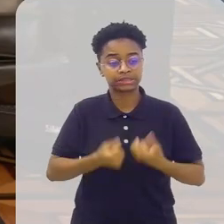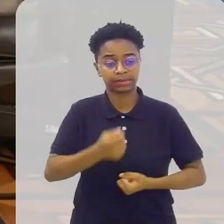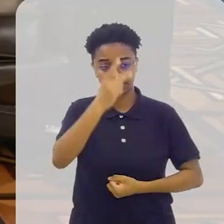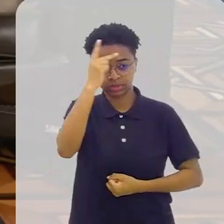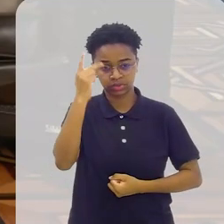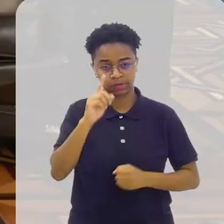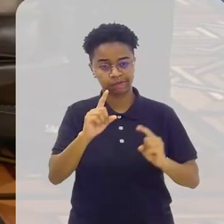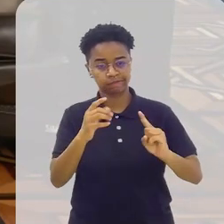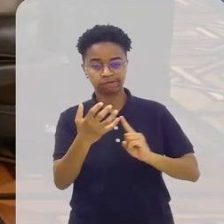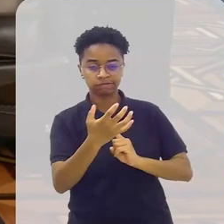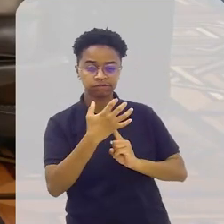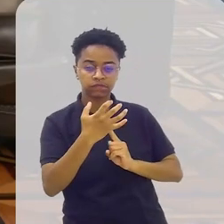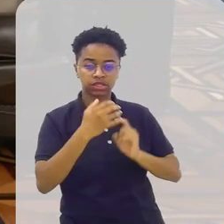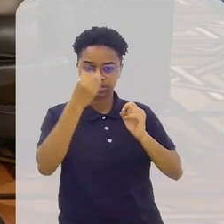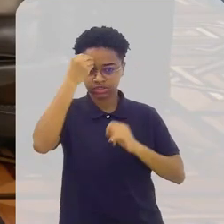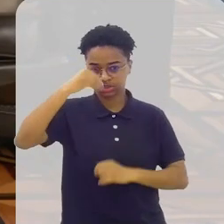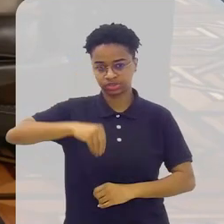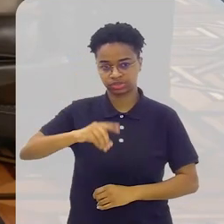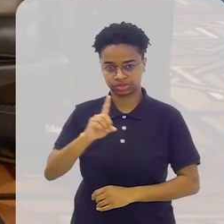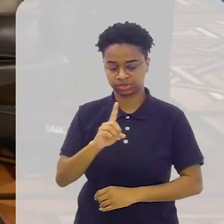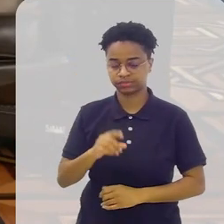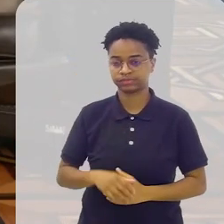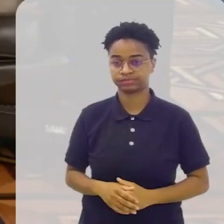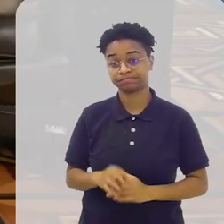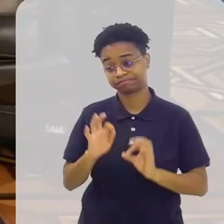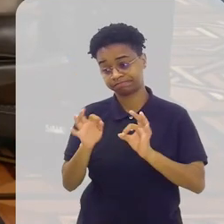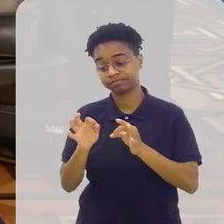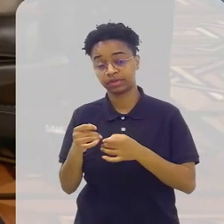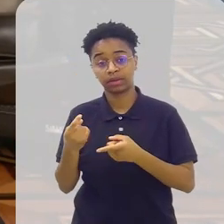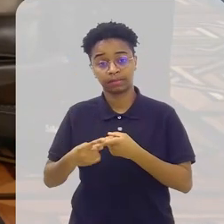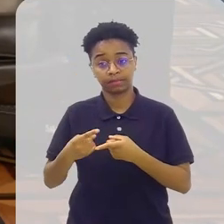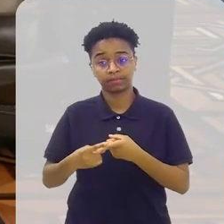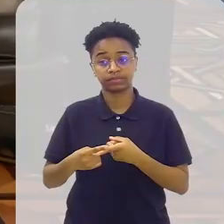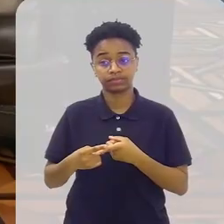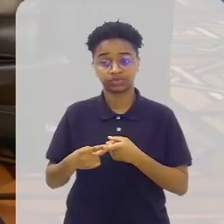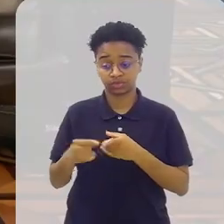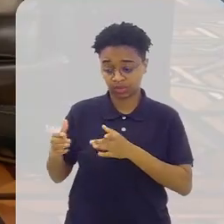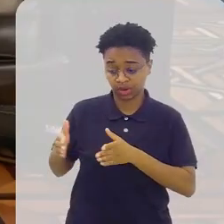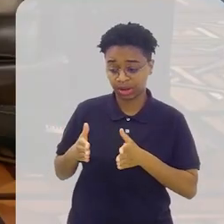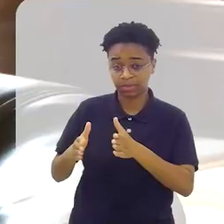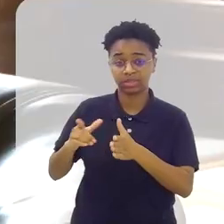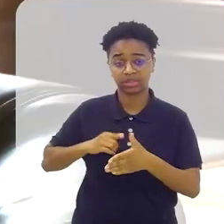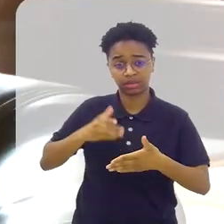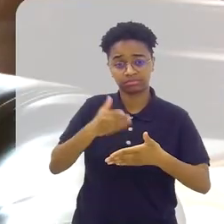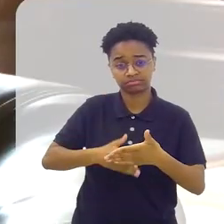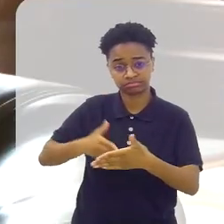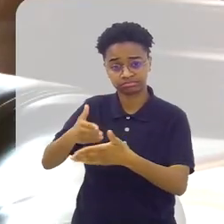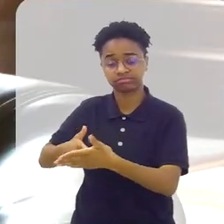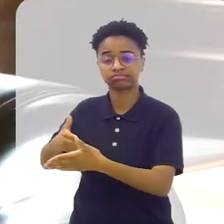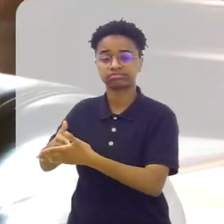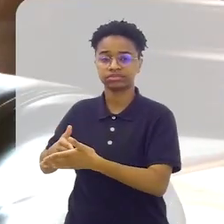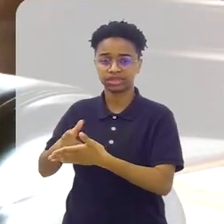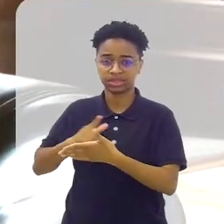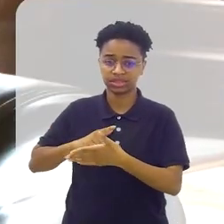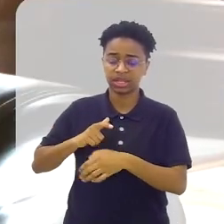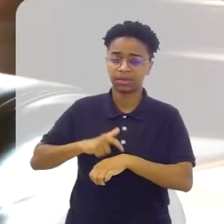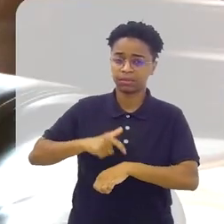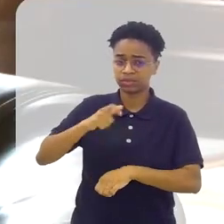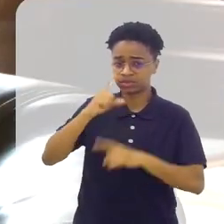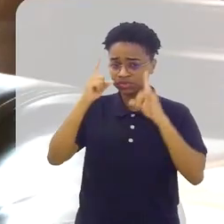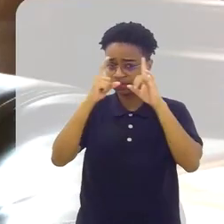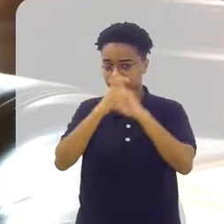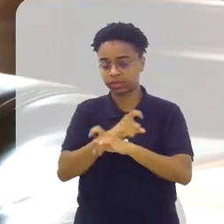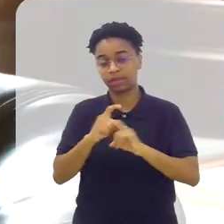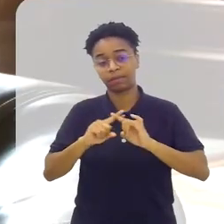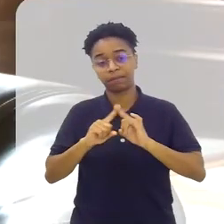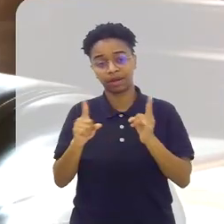que pessoas esmoreçam os façam desistir né porque né no meio do caminho vai ter pedras vai